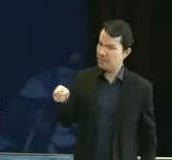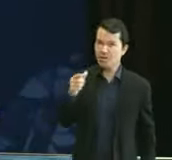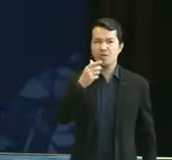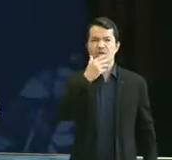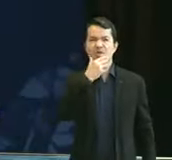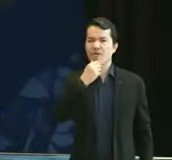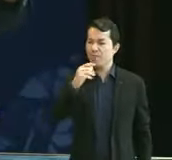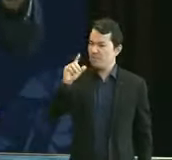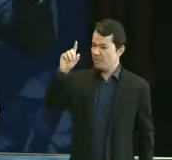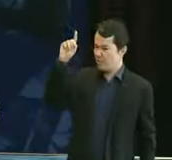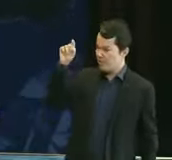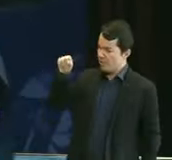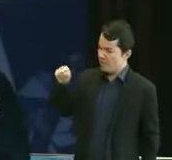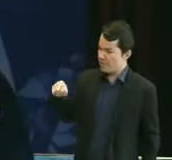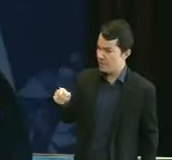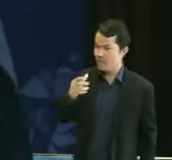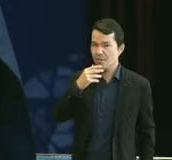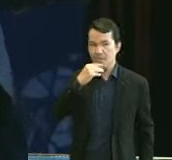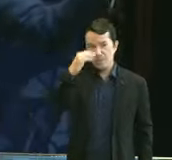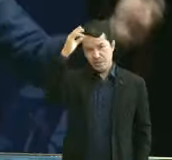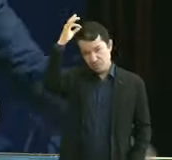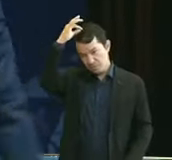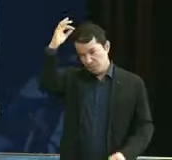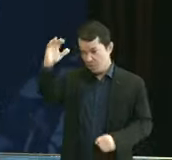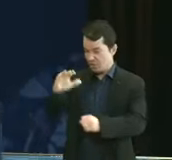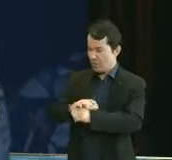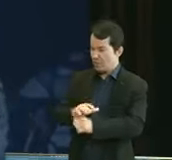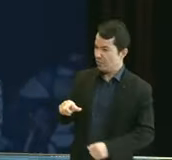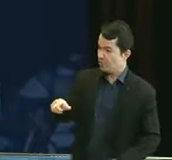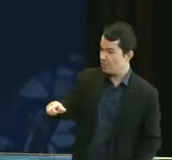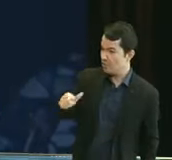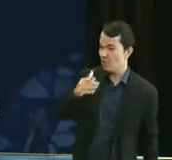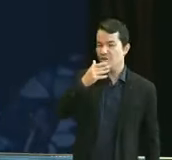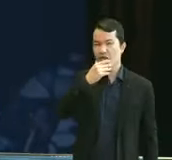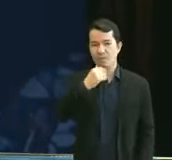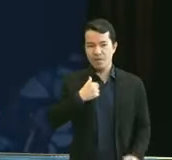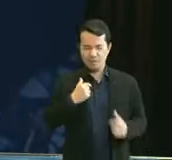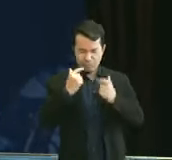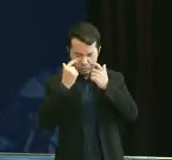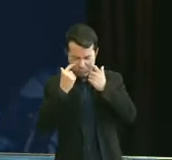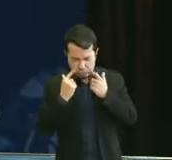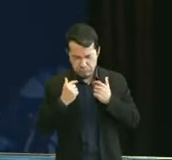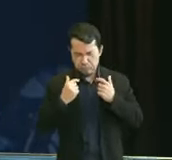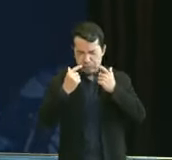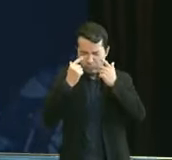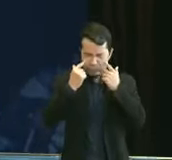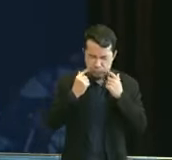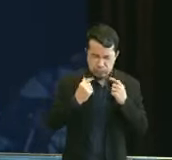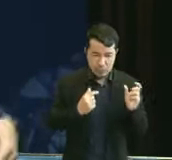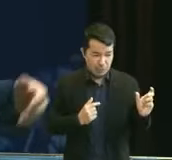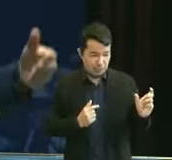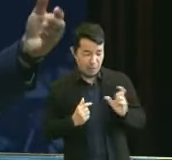é um homem cheio do Espírito. E ele começa a ministrar e eu comecei a chorar ali. Porque alguém